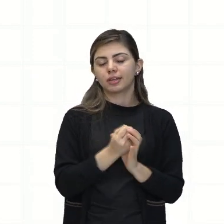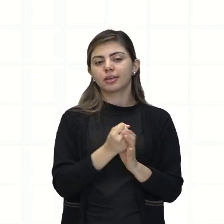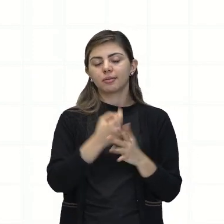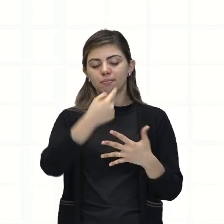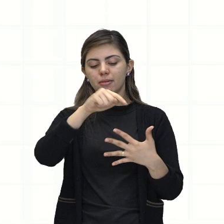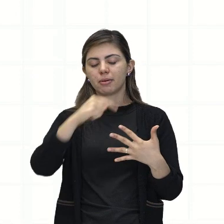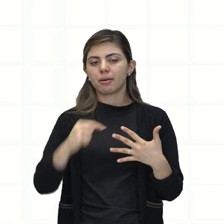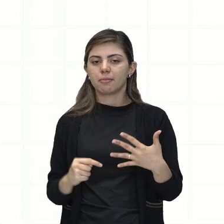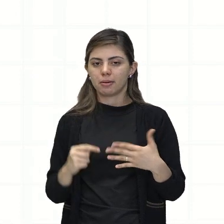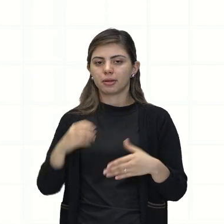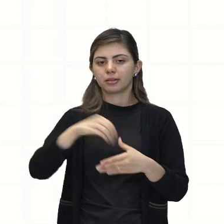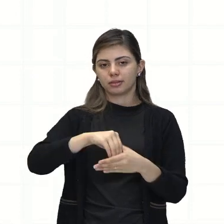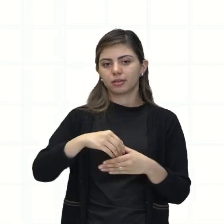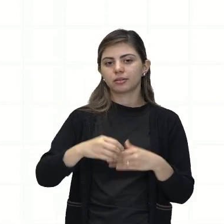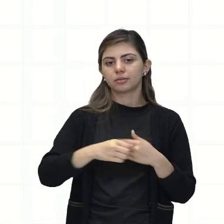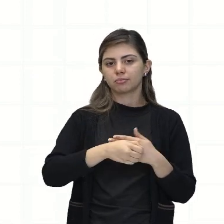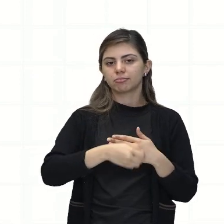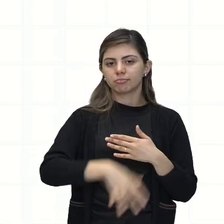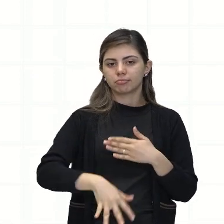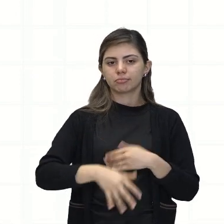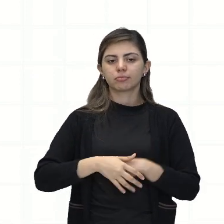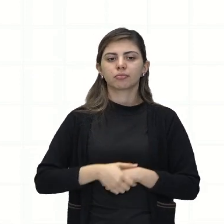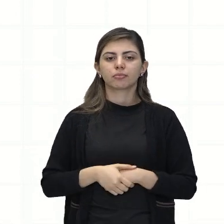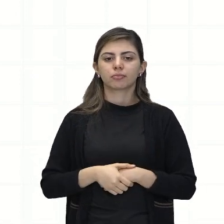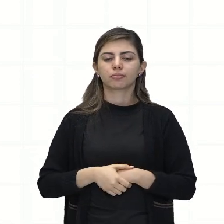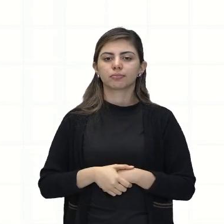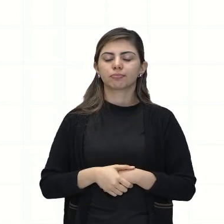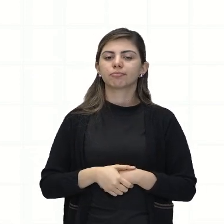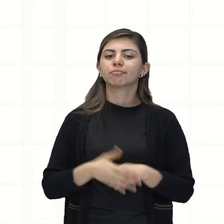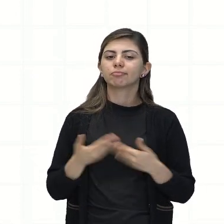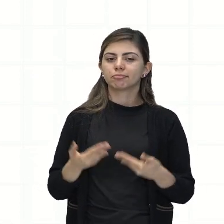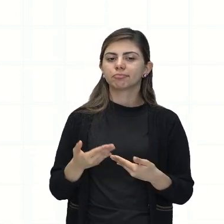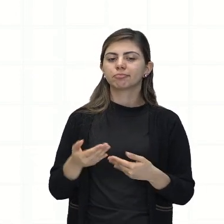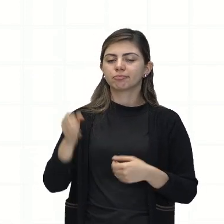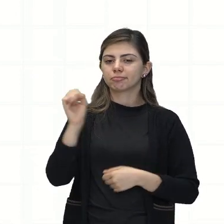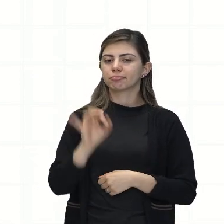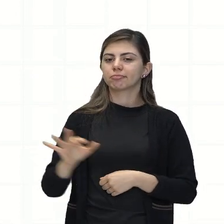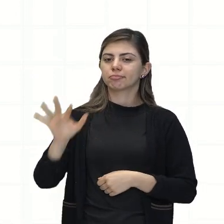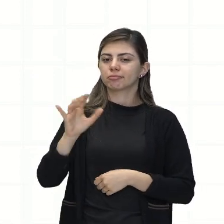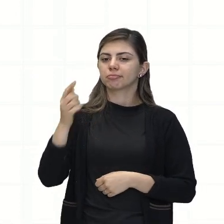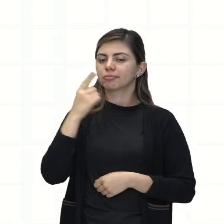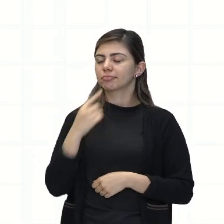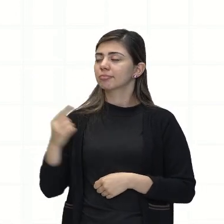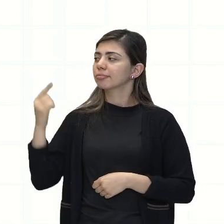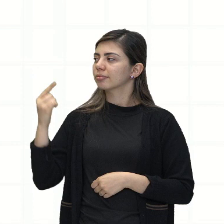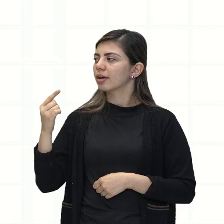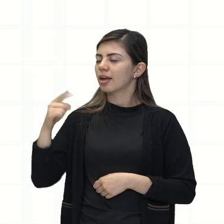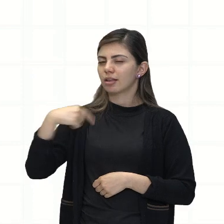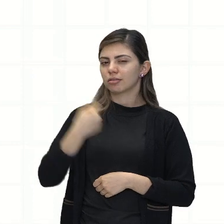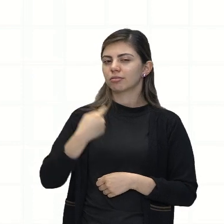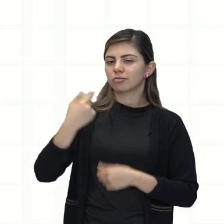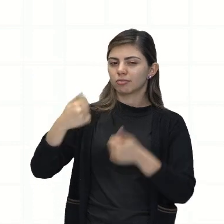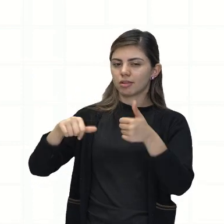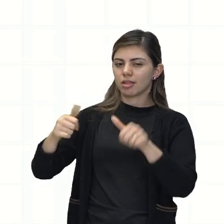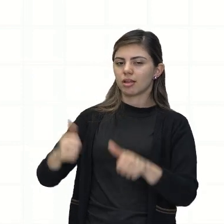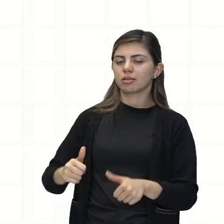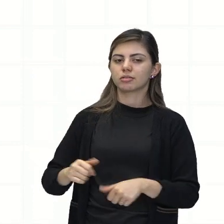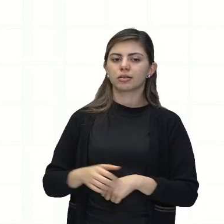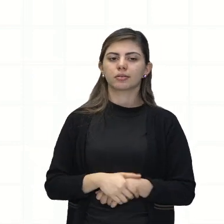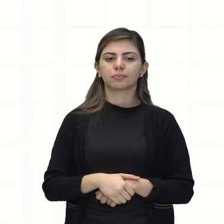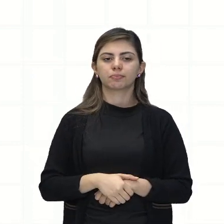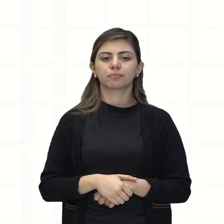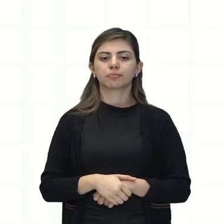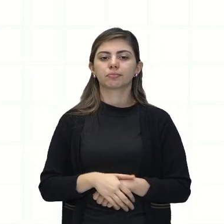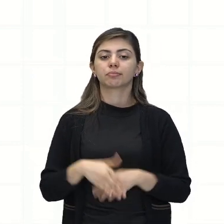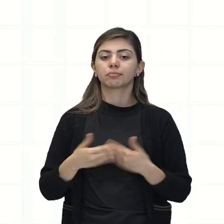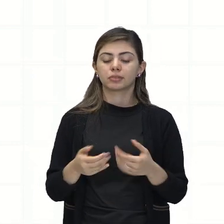categorias taxonômicas. Vamos ver a outra ilustração que eu apresentei para vocês e analisar o contrário. O conjunto